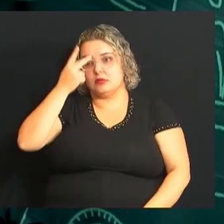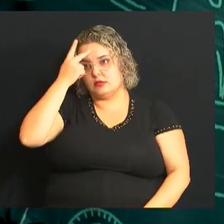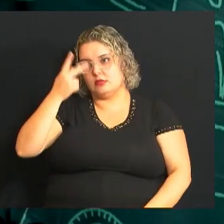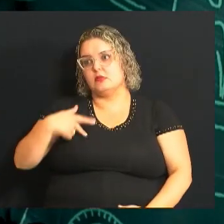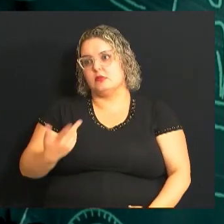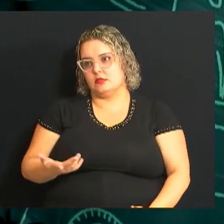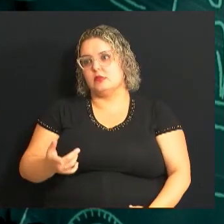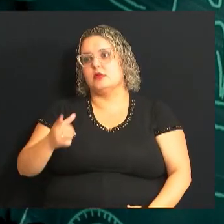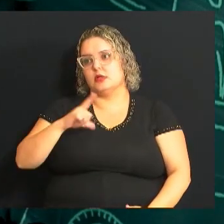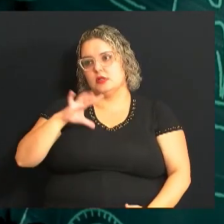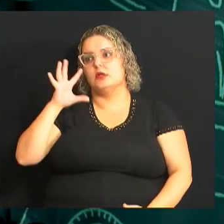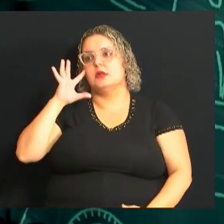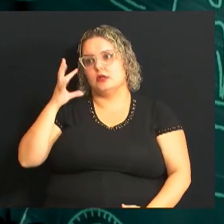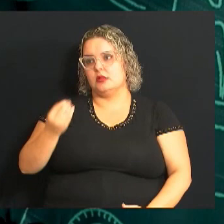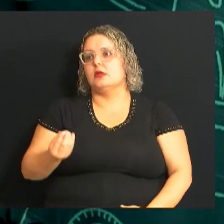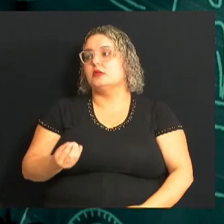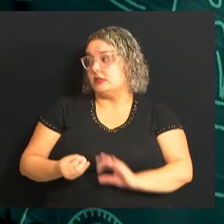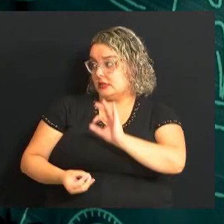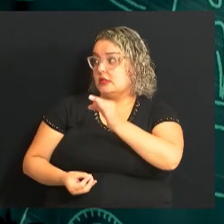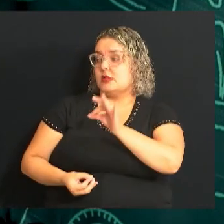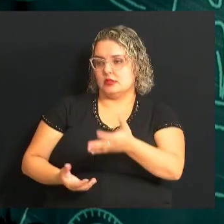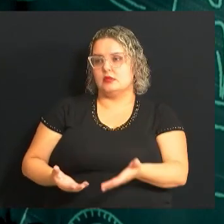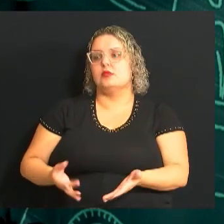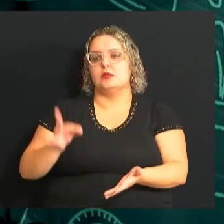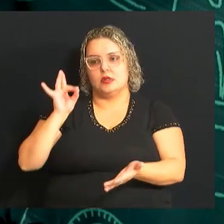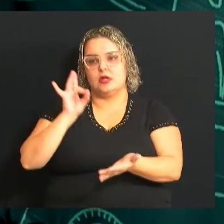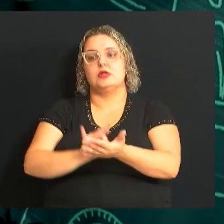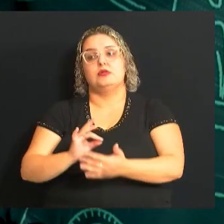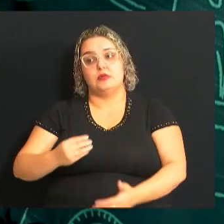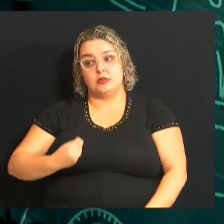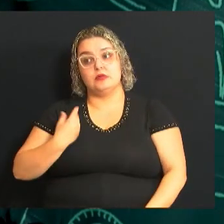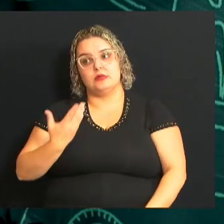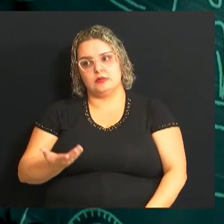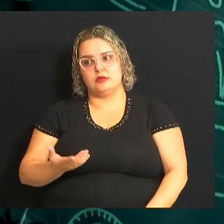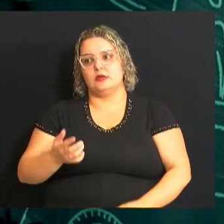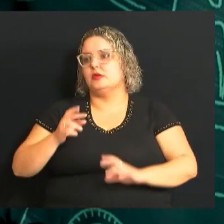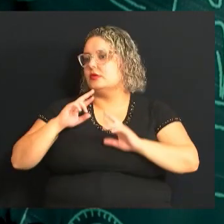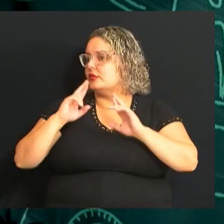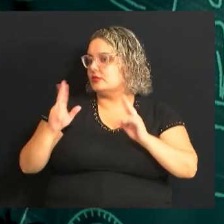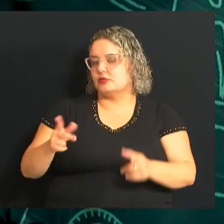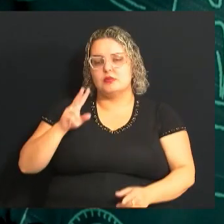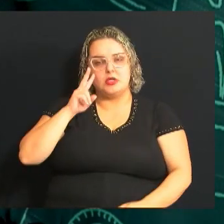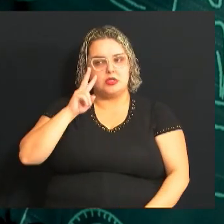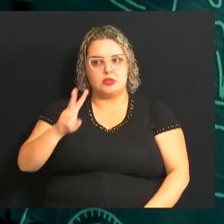essa compreensão do que é de fato passar por isso, diferente do que ele vê nas